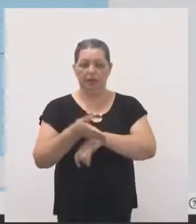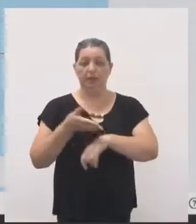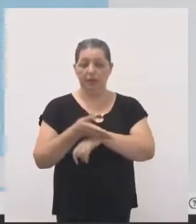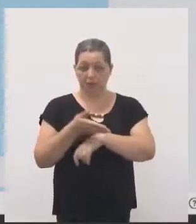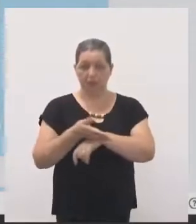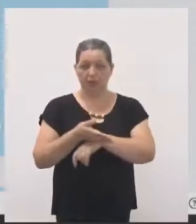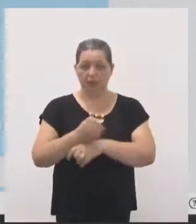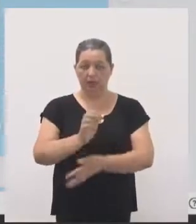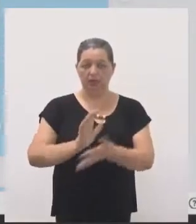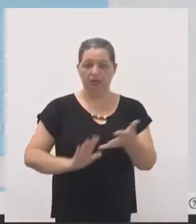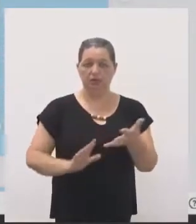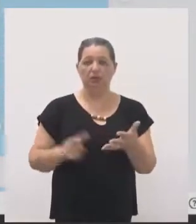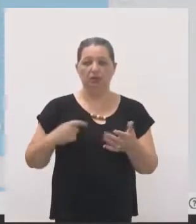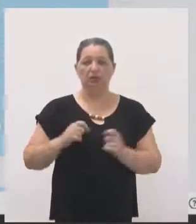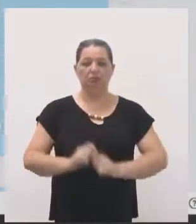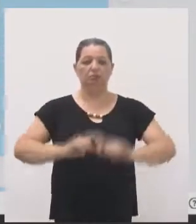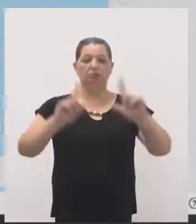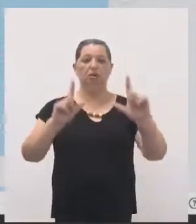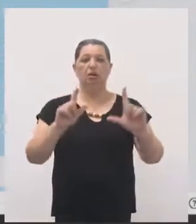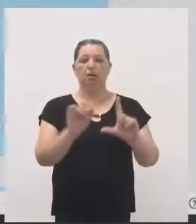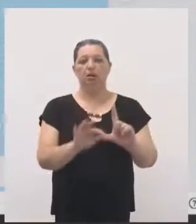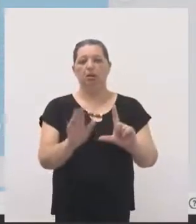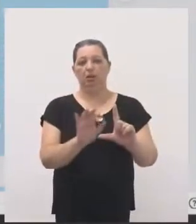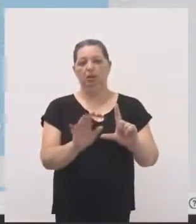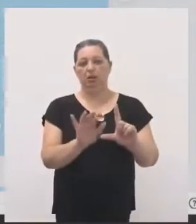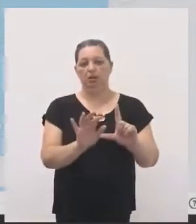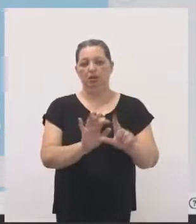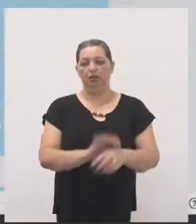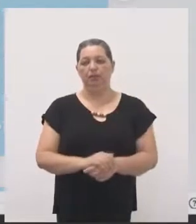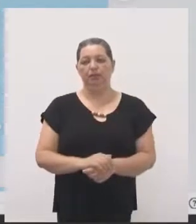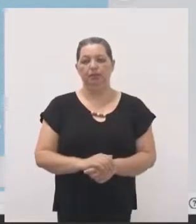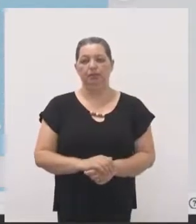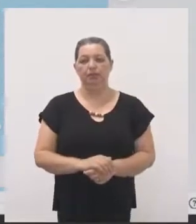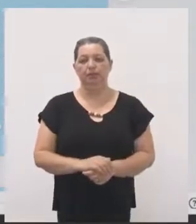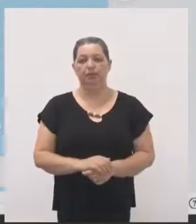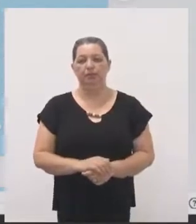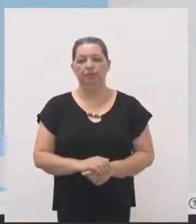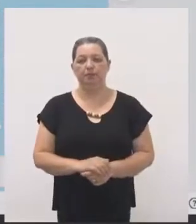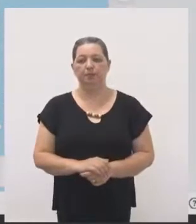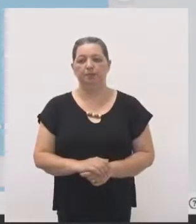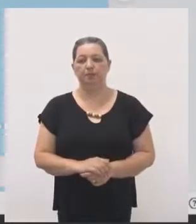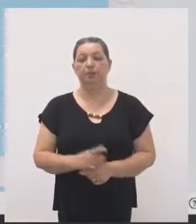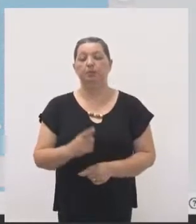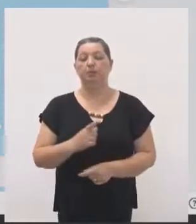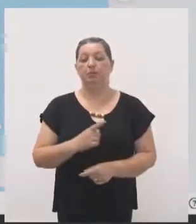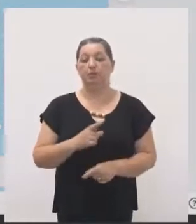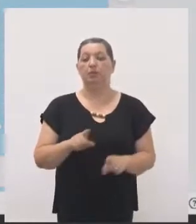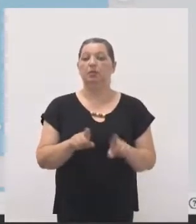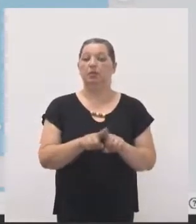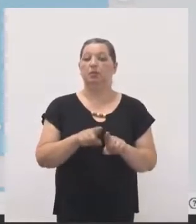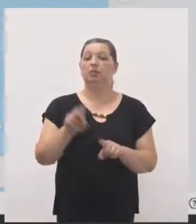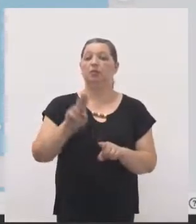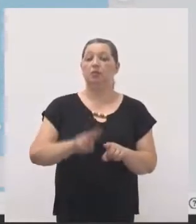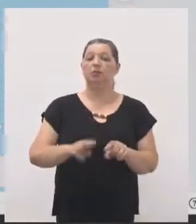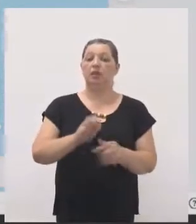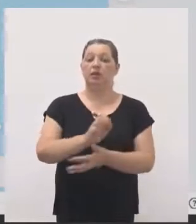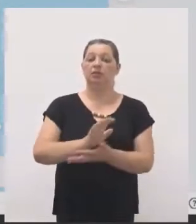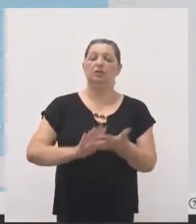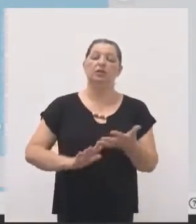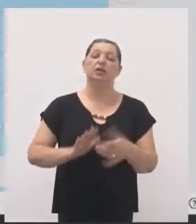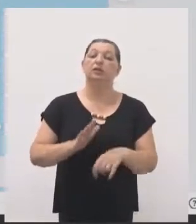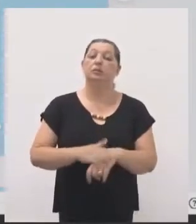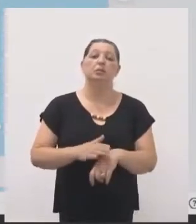aqui o código de barra, tá? E eu vou usar essa atividade